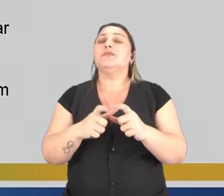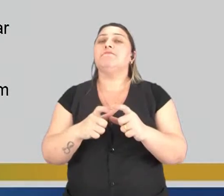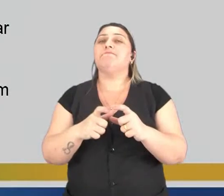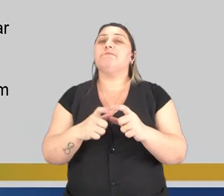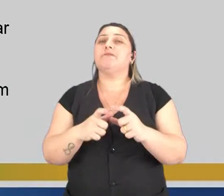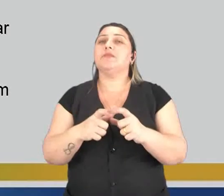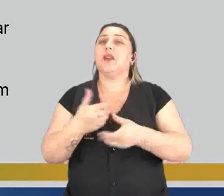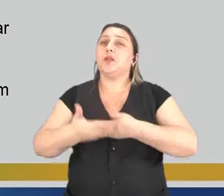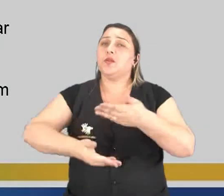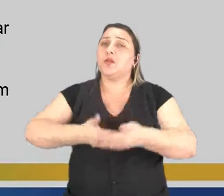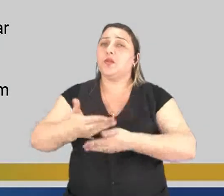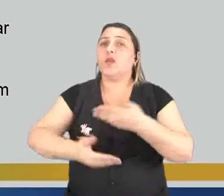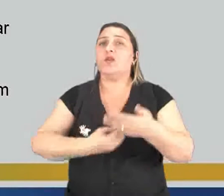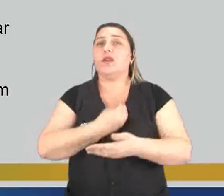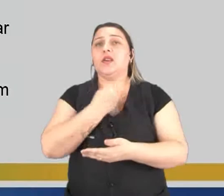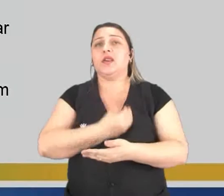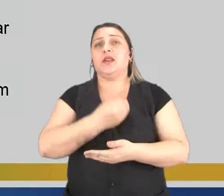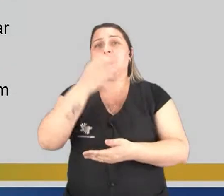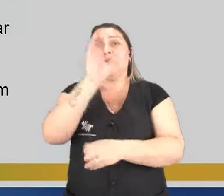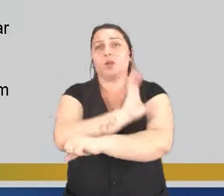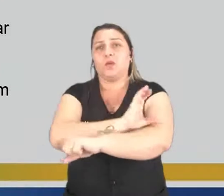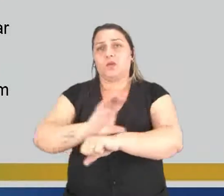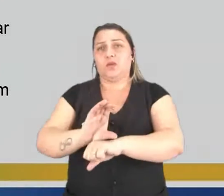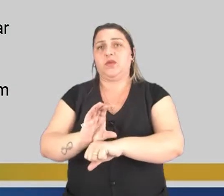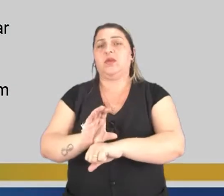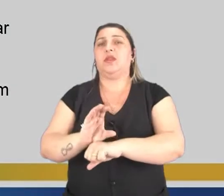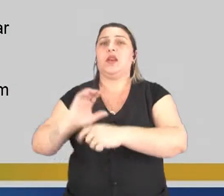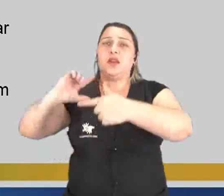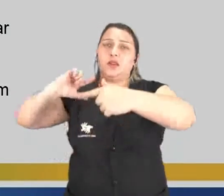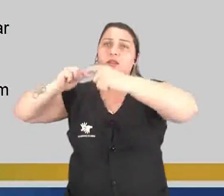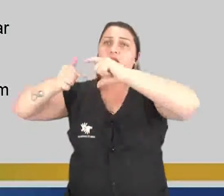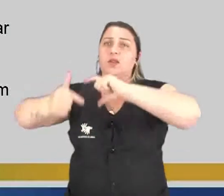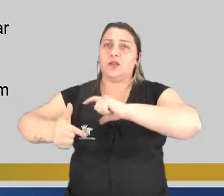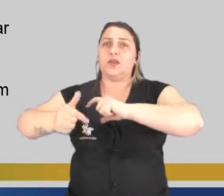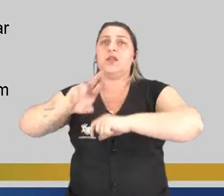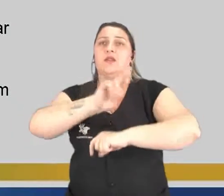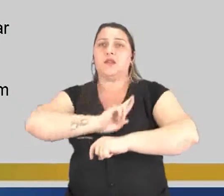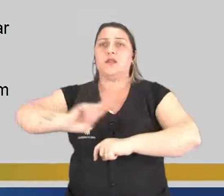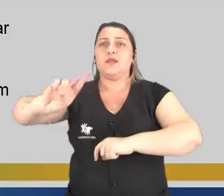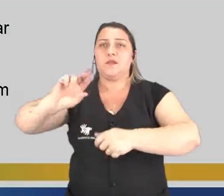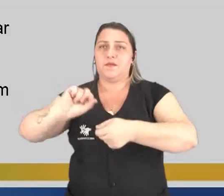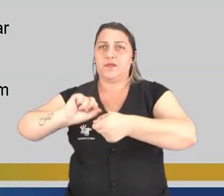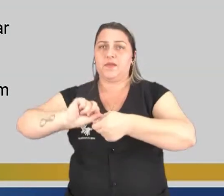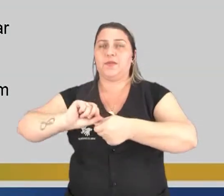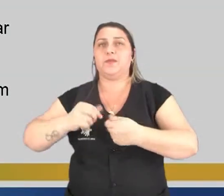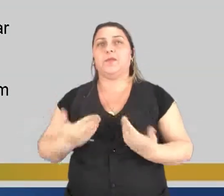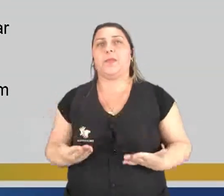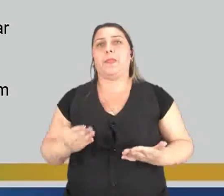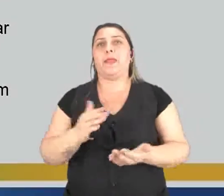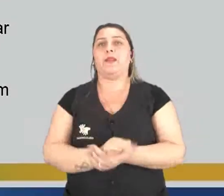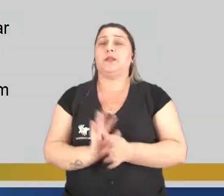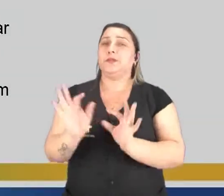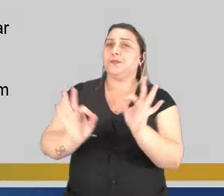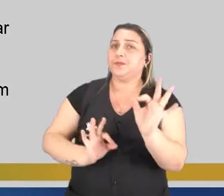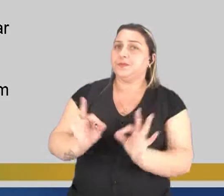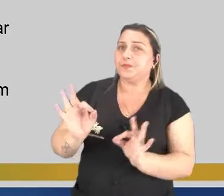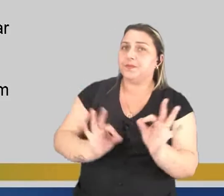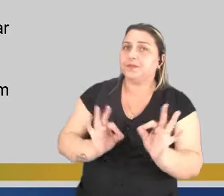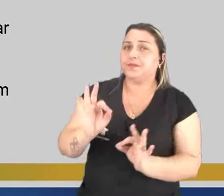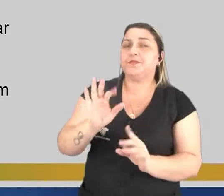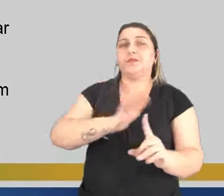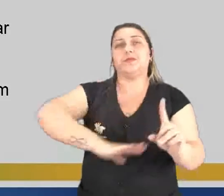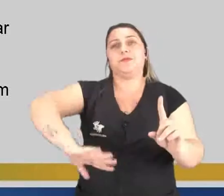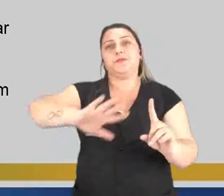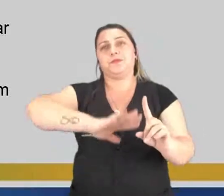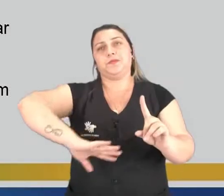lugar de convivência cultural, né? Onde as tradições e as crenças deles são desenvolvidas. Então, a organização